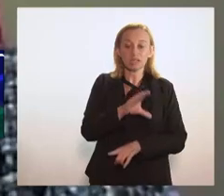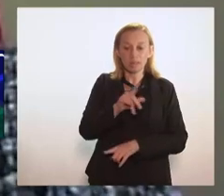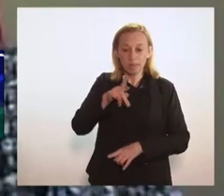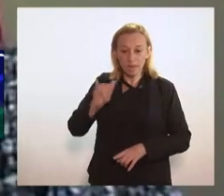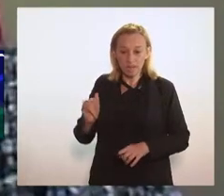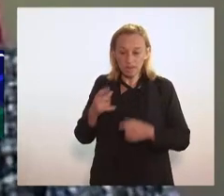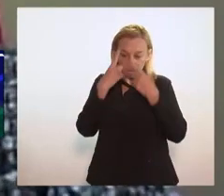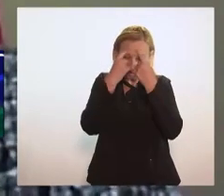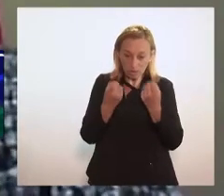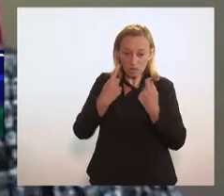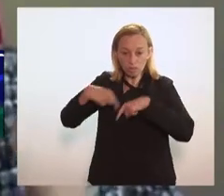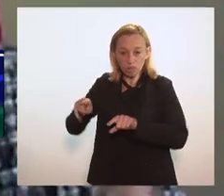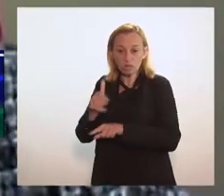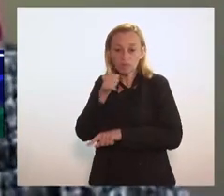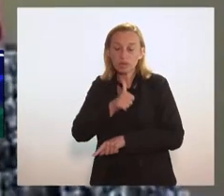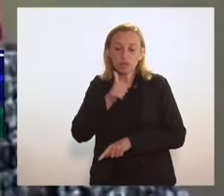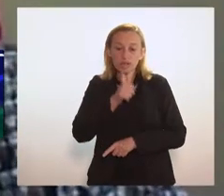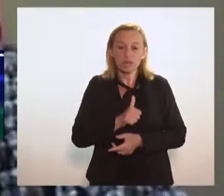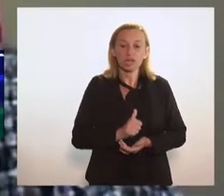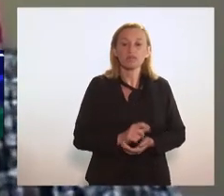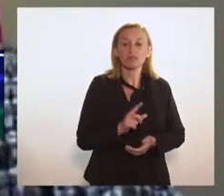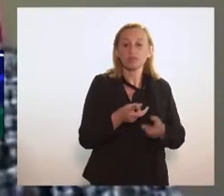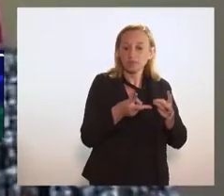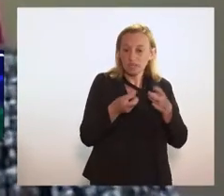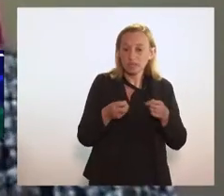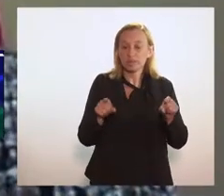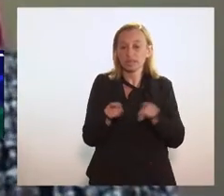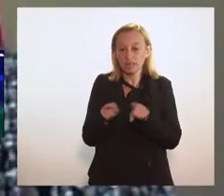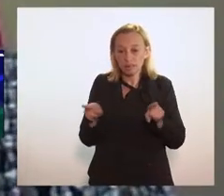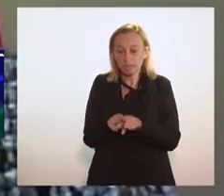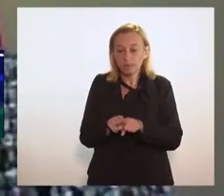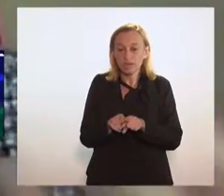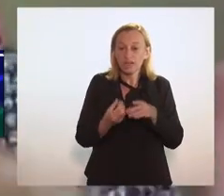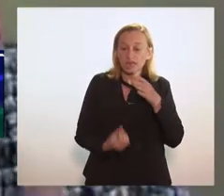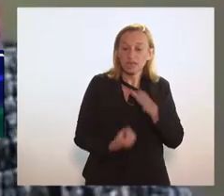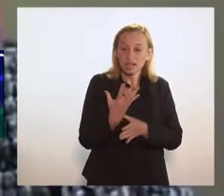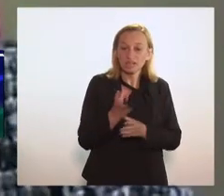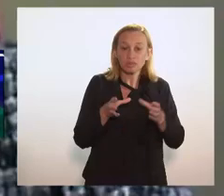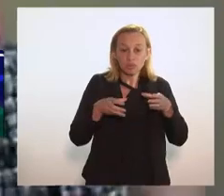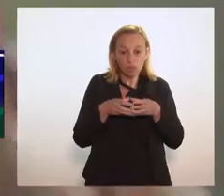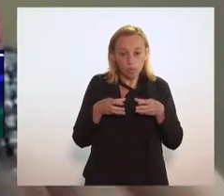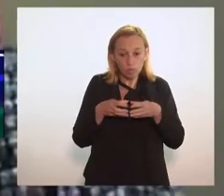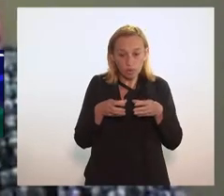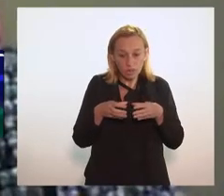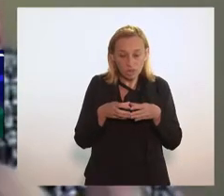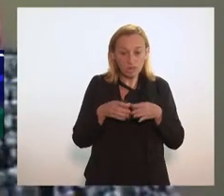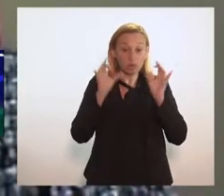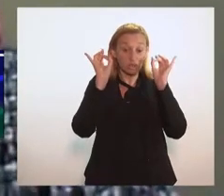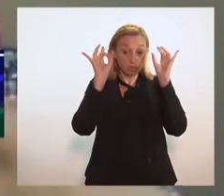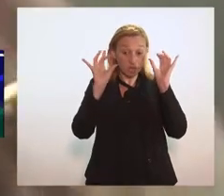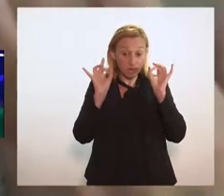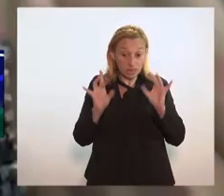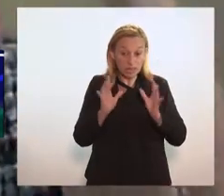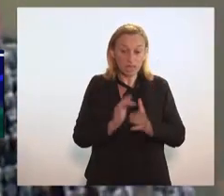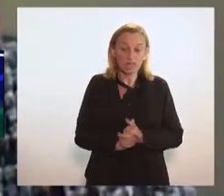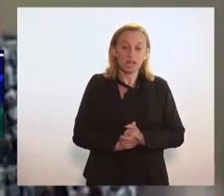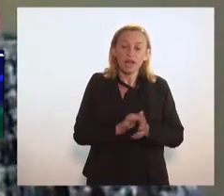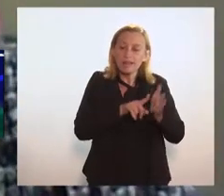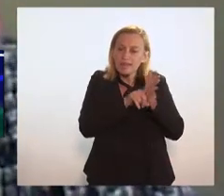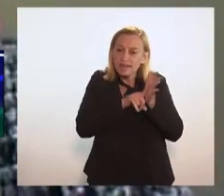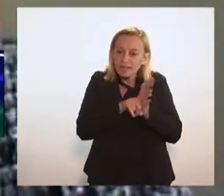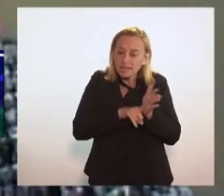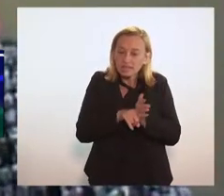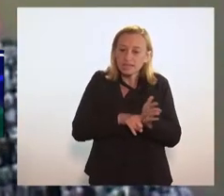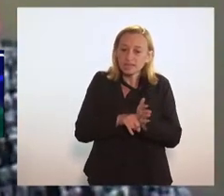violência contra a mulher, o que nos faz perceber também a criação de uma comissão especial para analisar